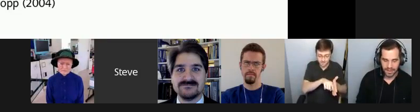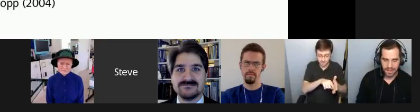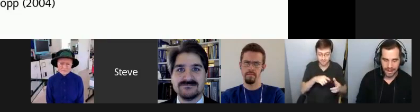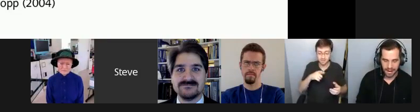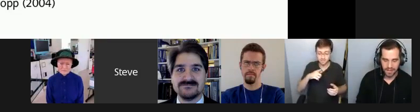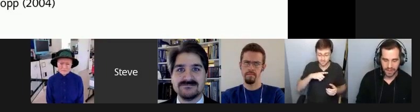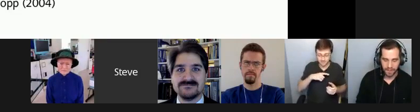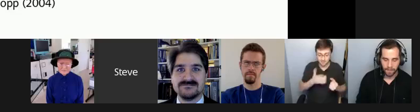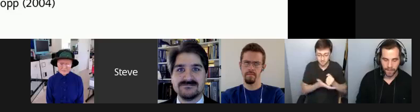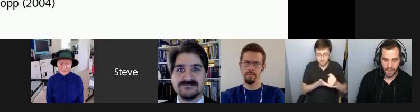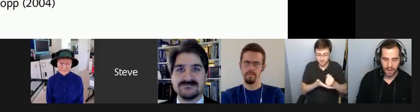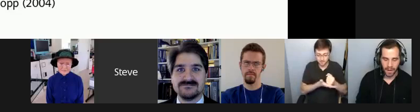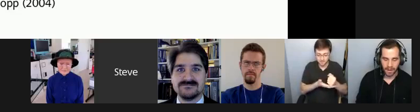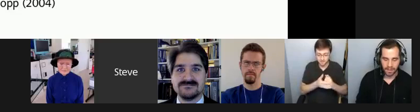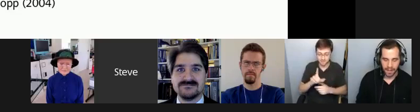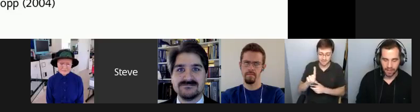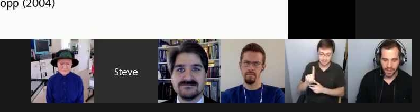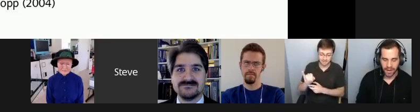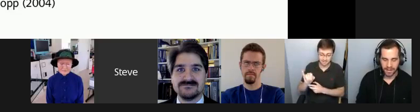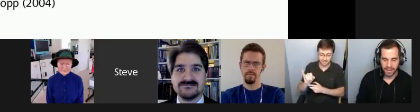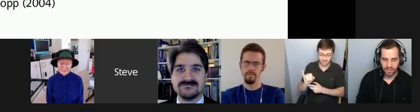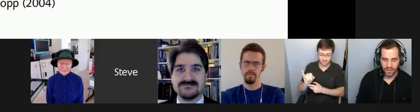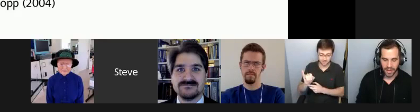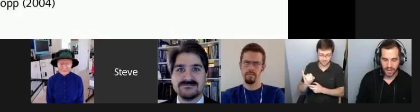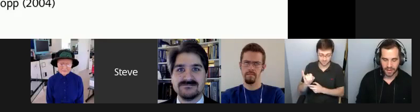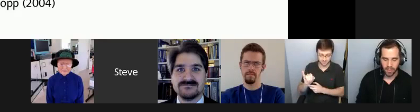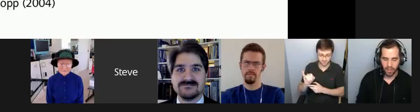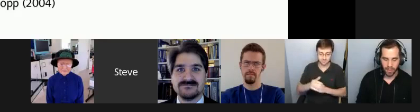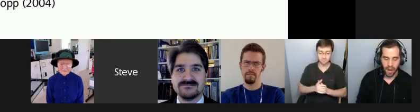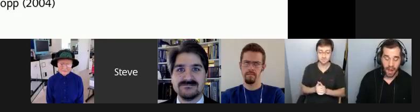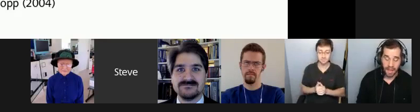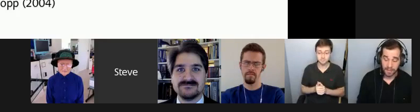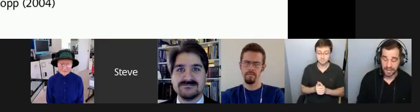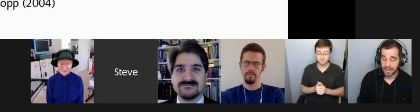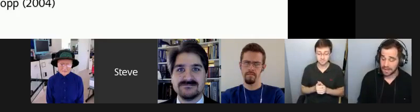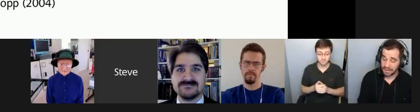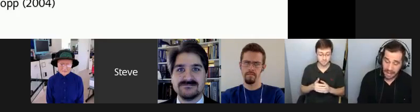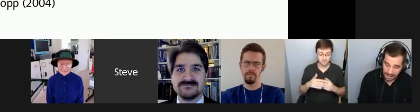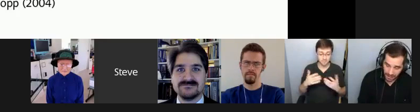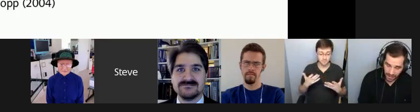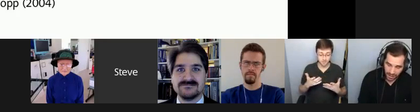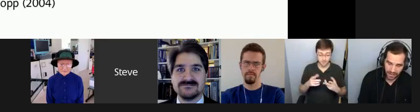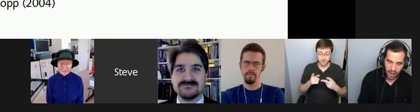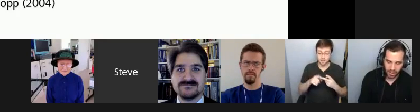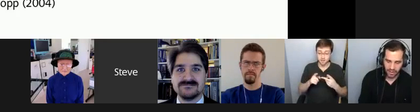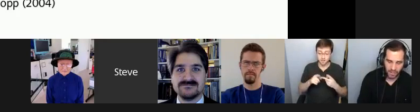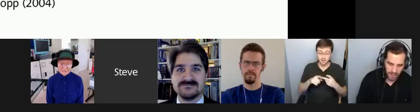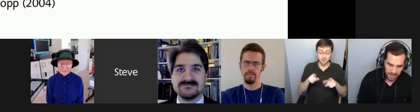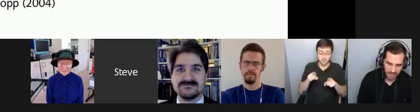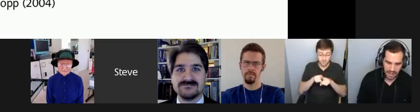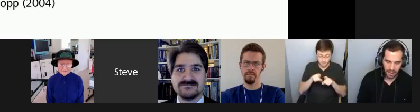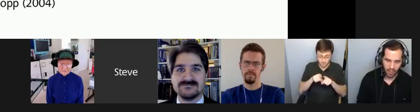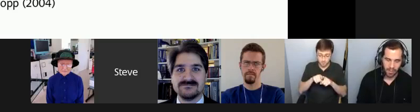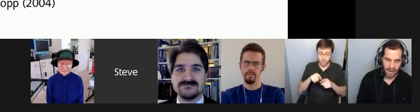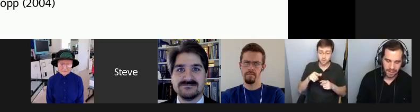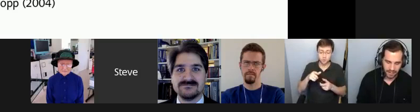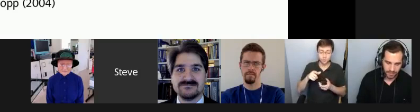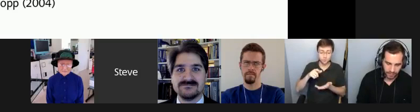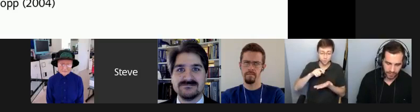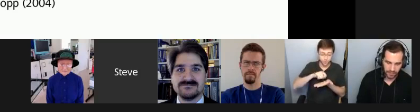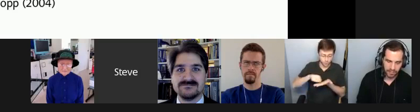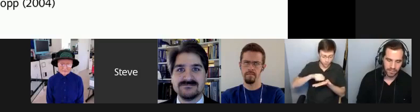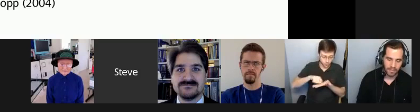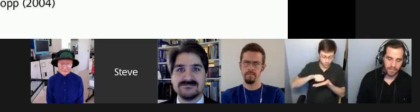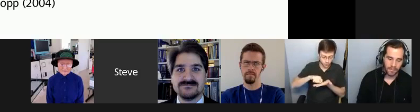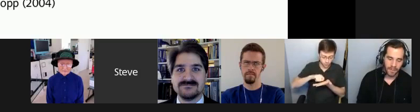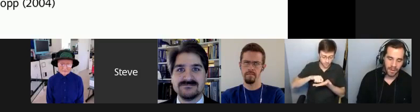de iconicidade tem uma relação direta com as pesquisas em DI, que é o que nós vamos apresentar logo mais.